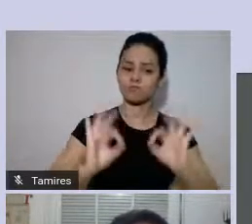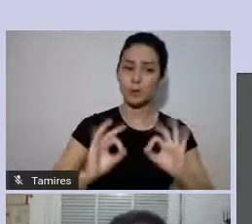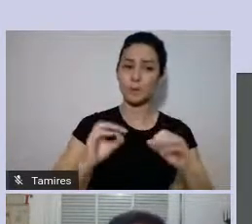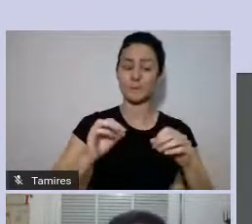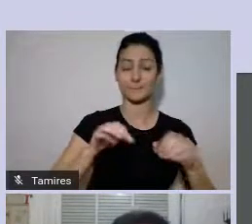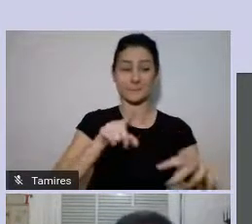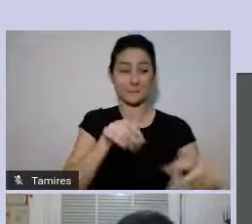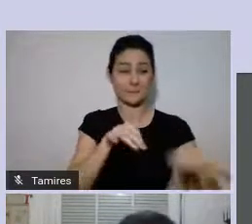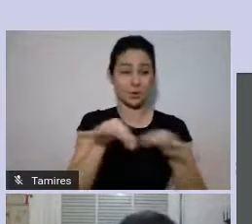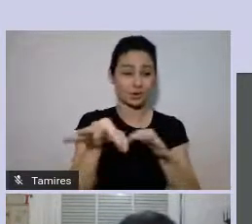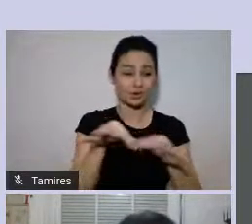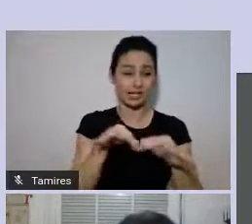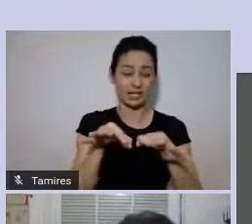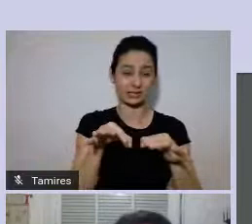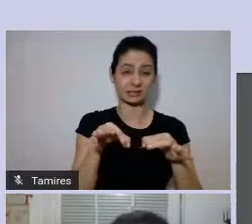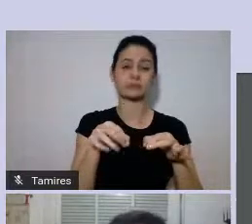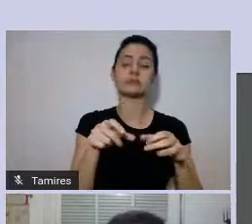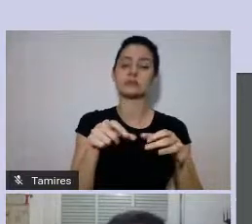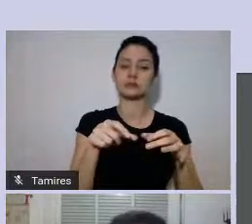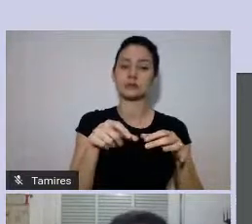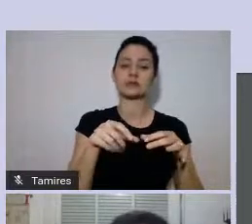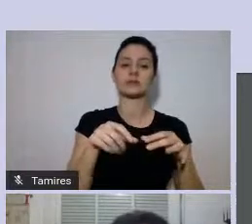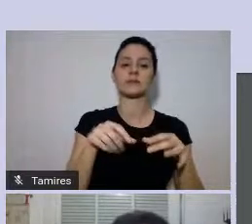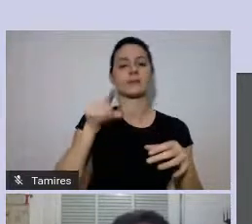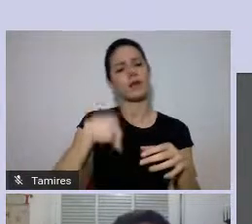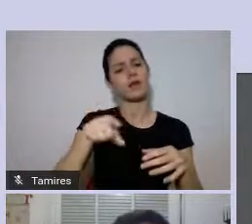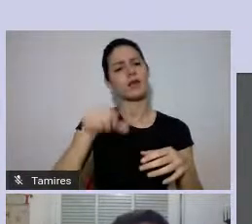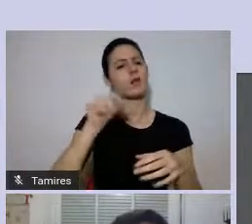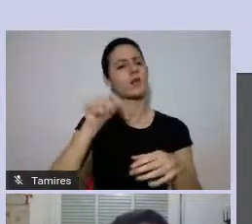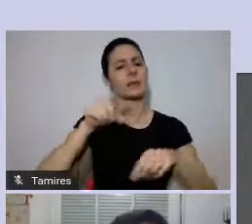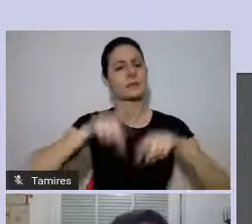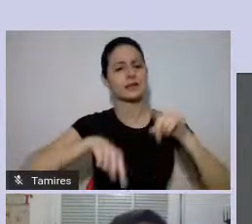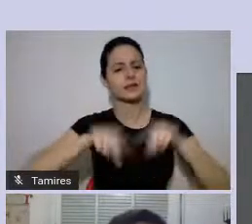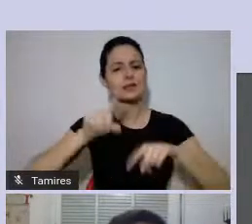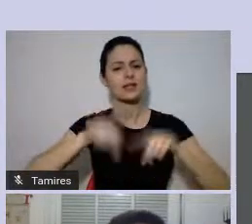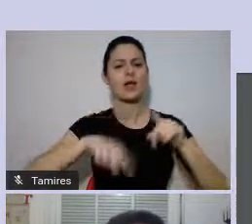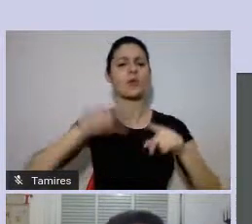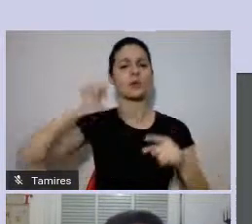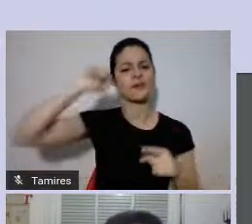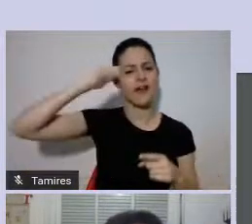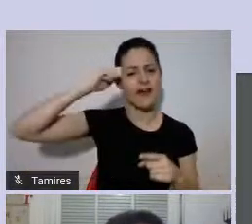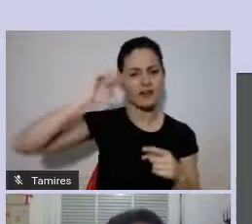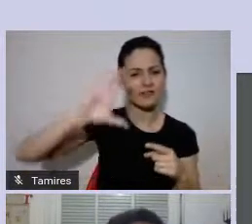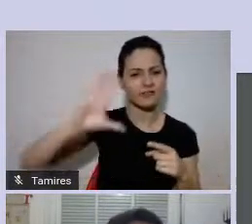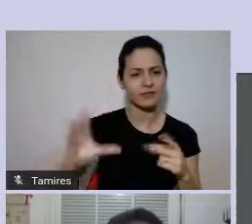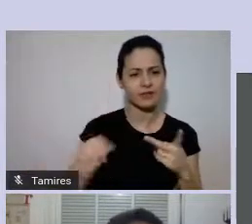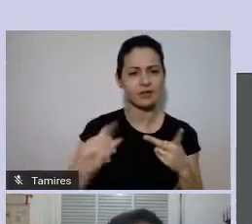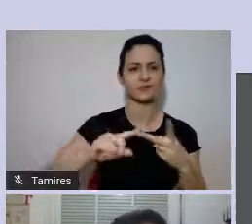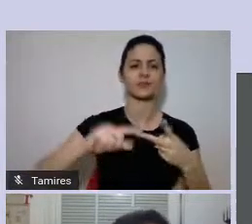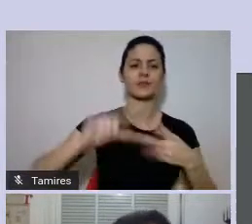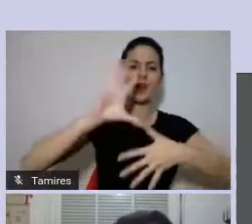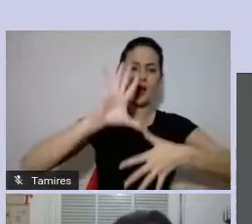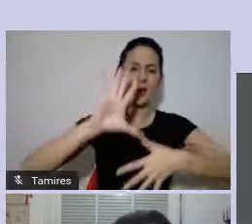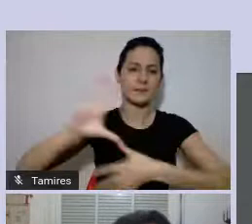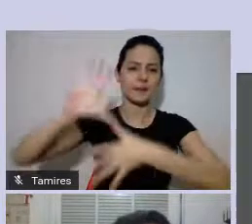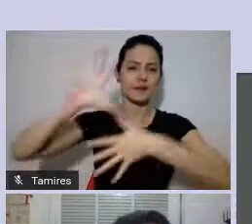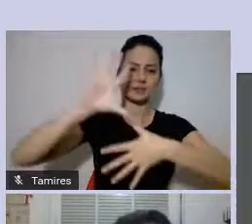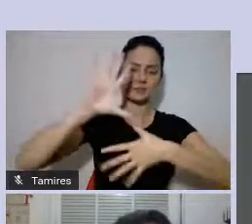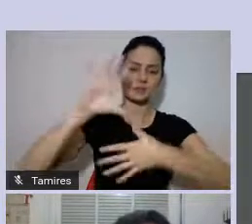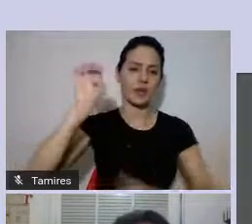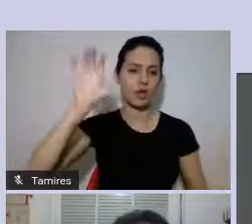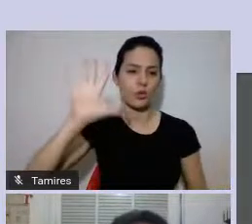maior que trata da circulação de objetos entre África, América e a Europa, no século XVII, que